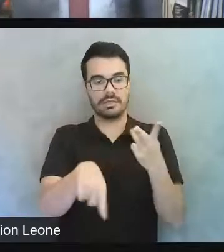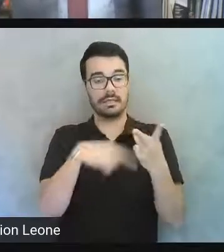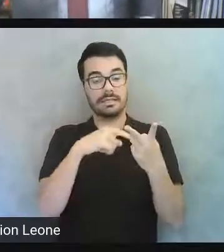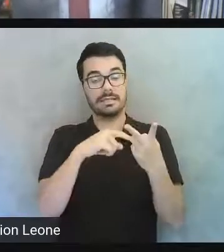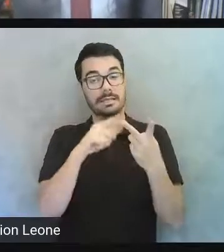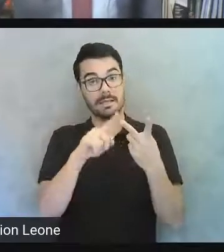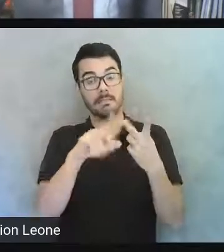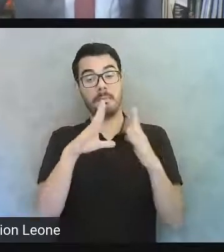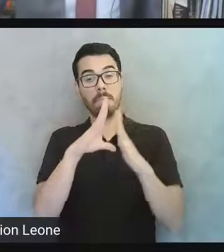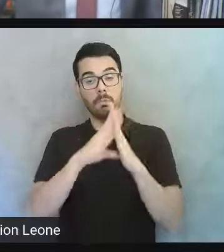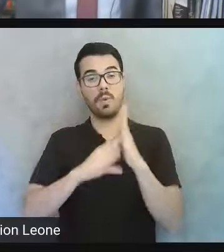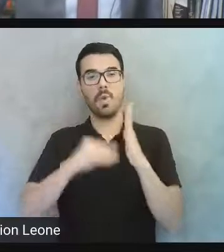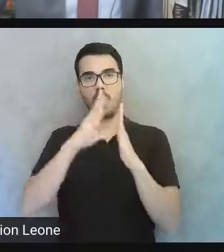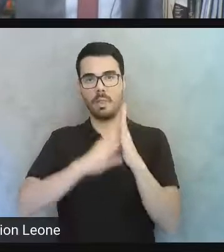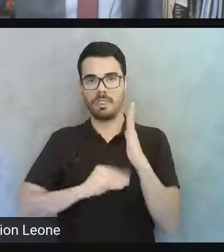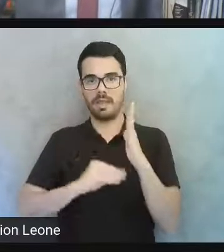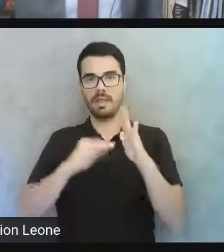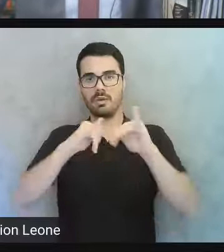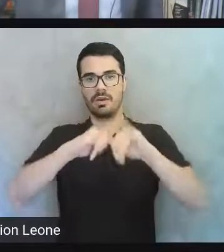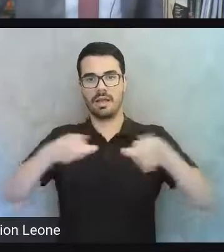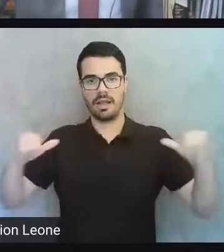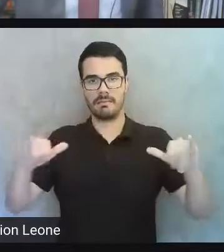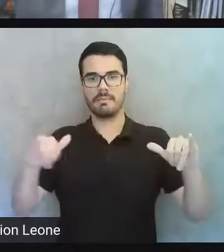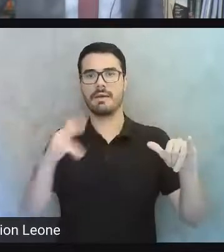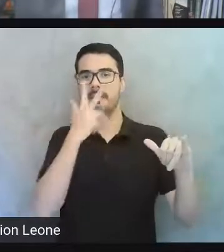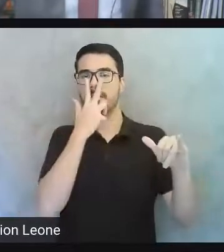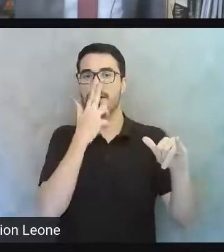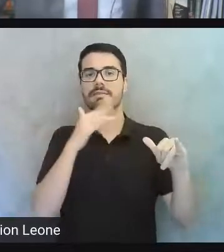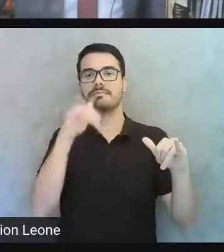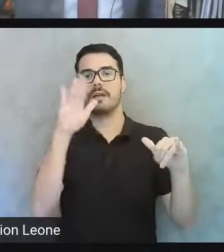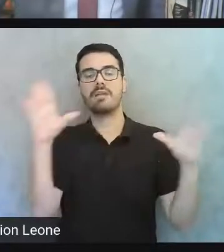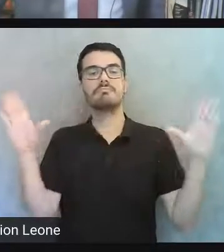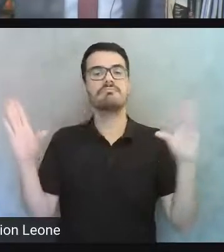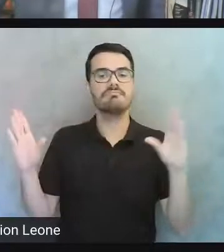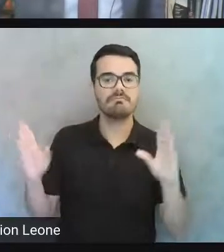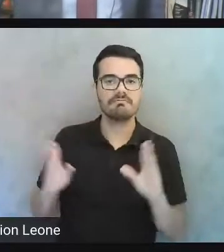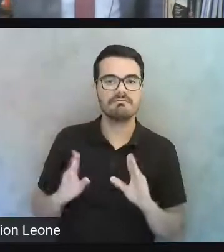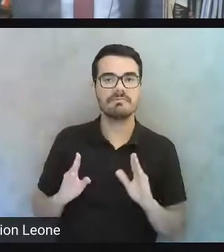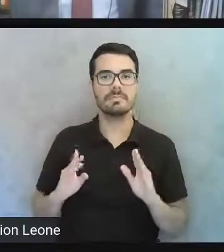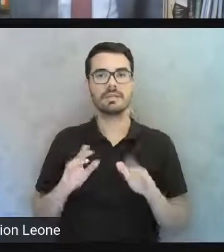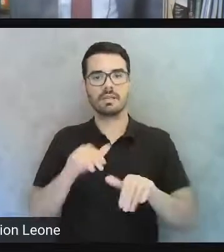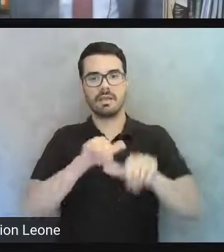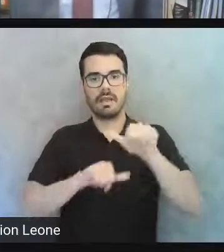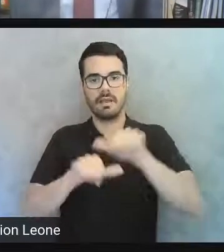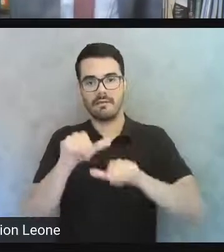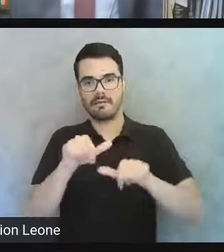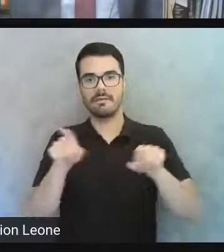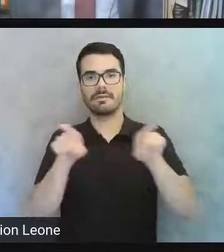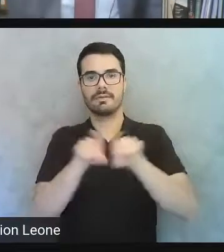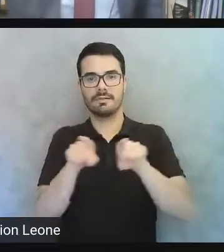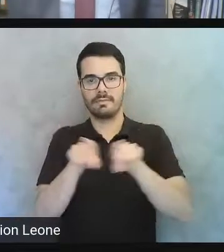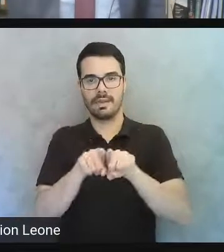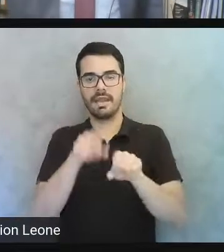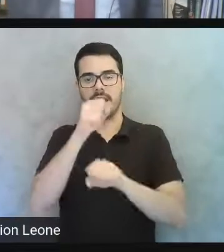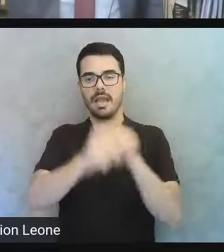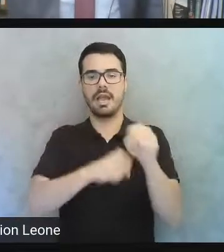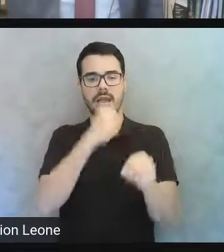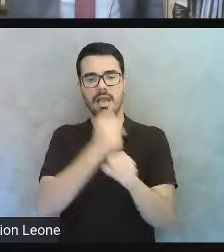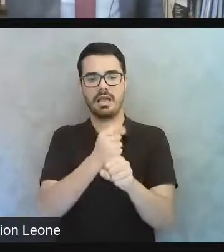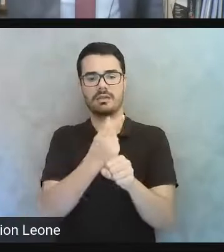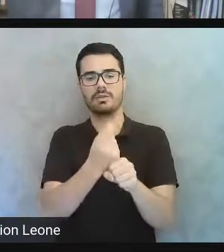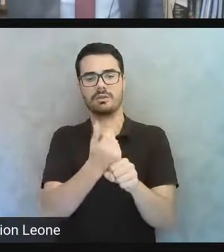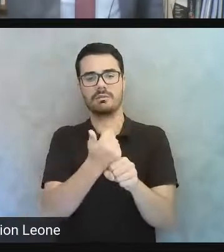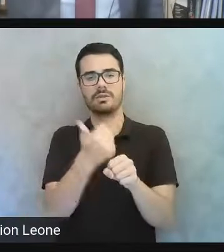de campanha agora um pouco mais reduzido, né, com a reforma, sobretudo a partir de 2015, não